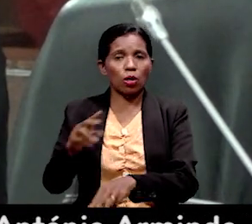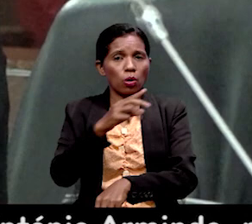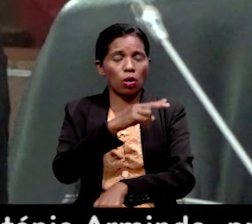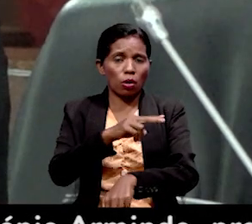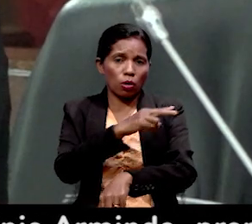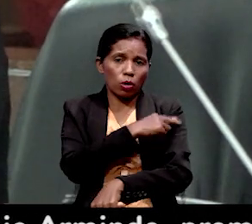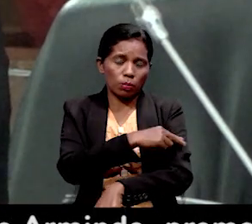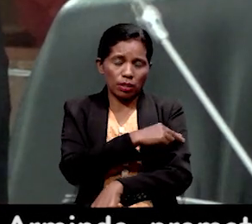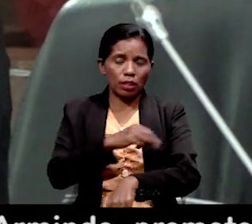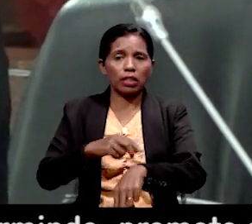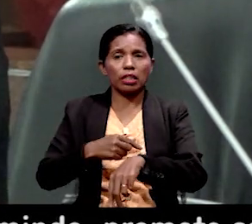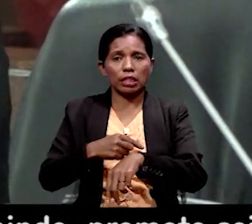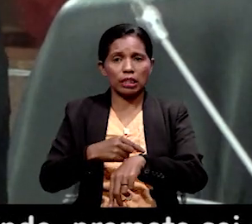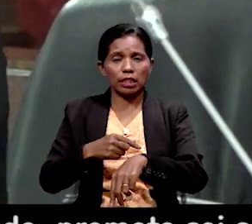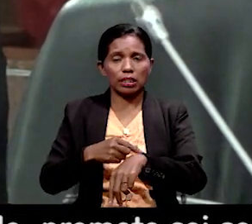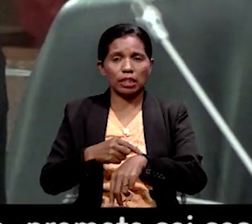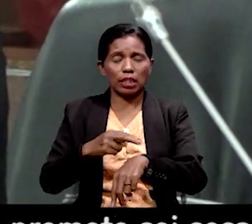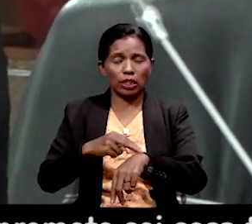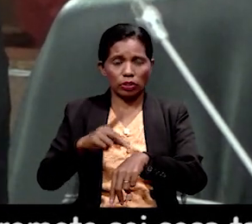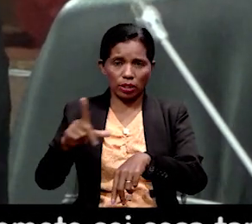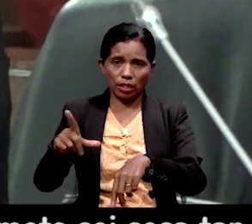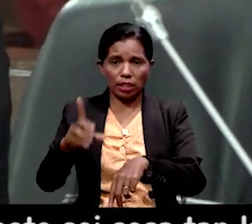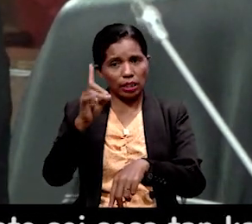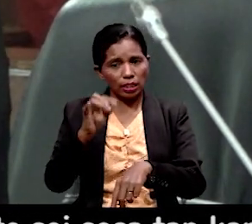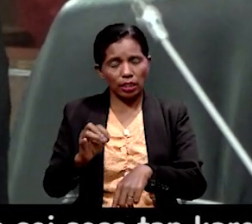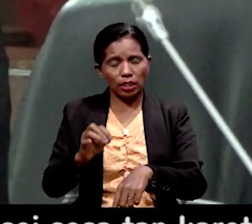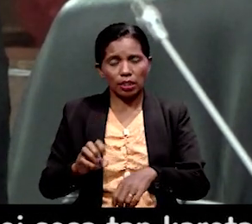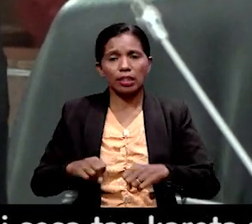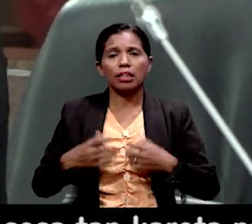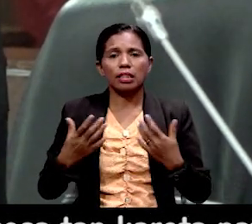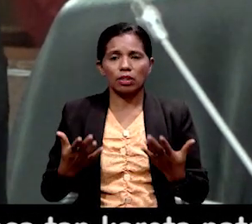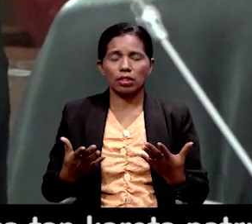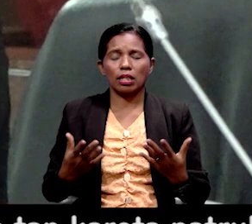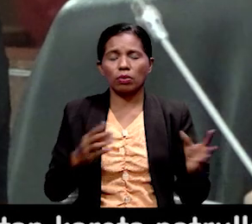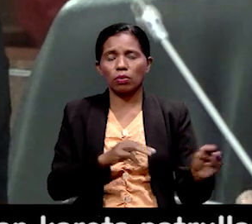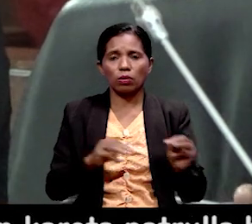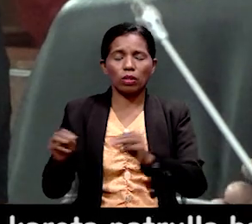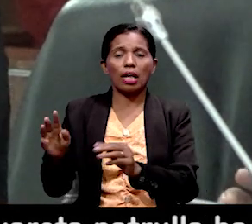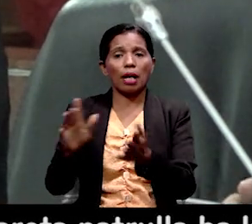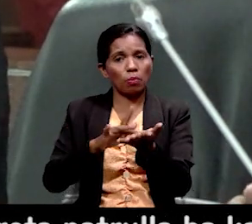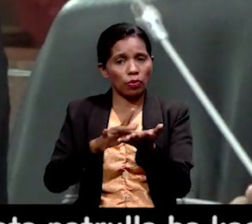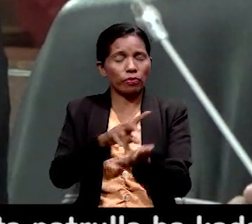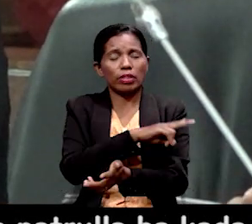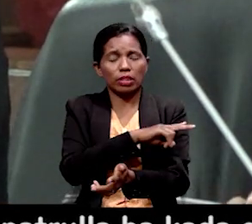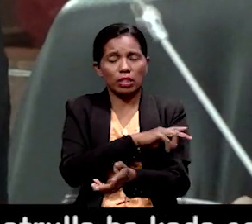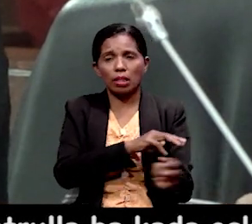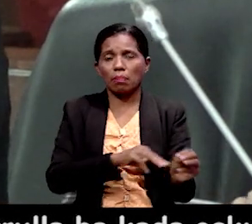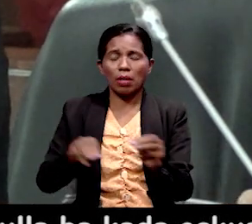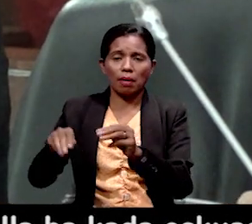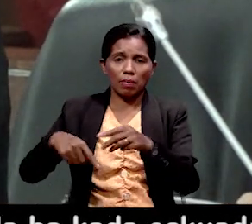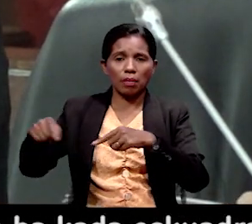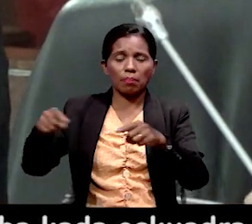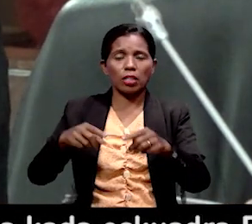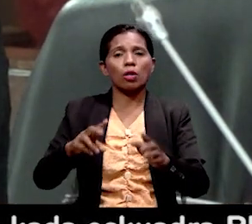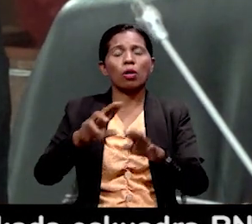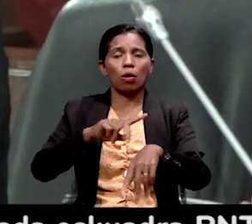Bahia Laboratório Nacional, e a gestão. O insato lori vacina nem ba mai entre Hospital Nacional Guido Valadares